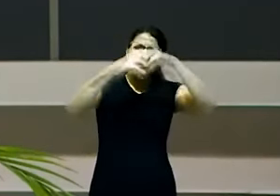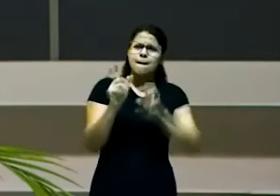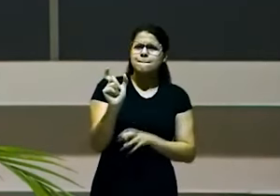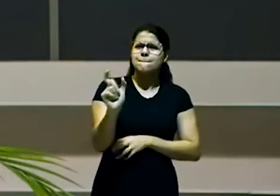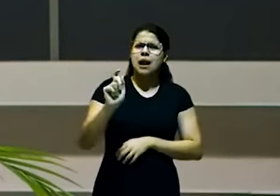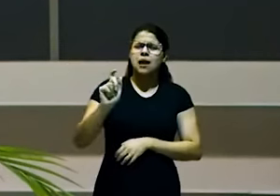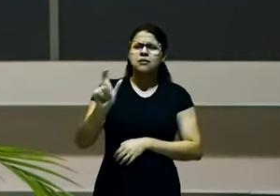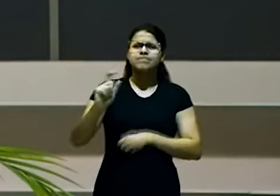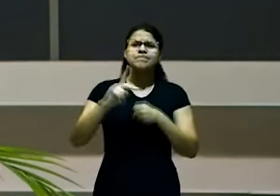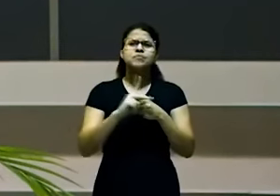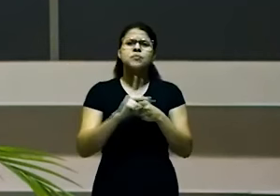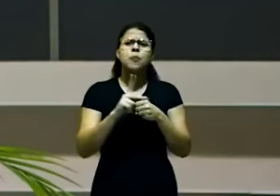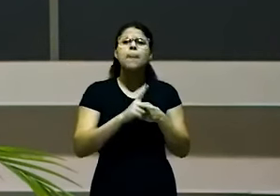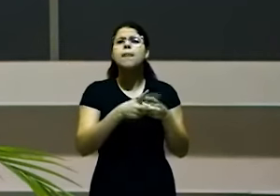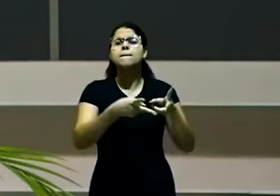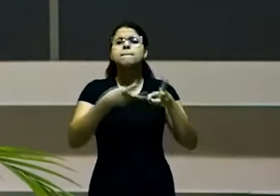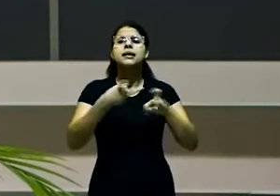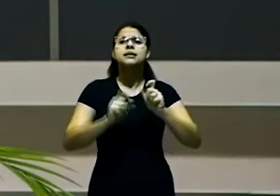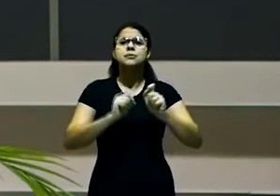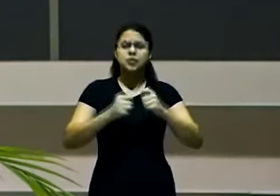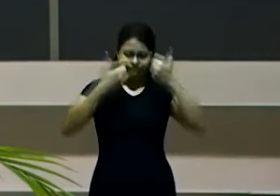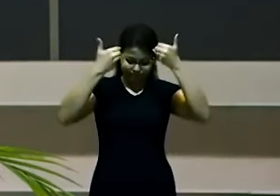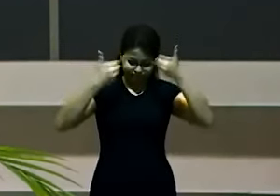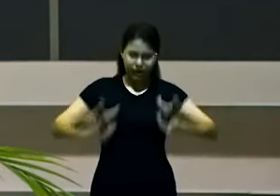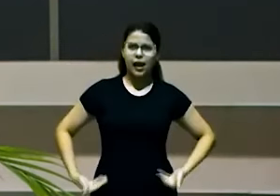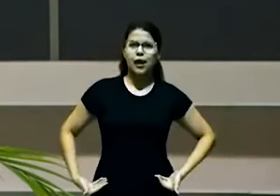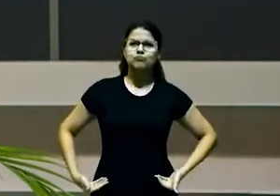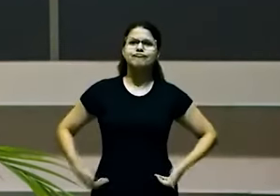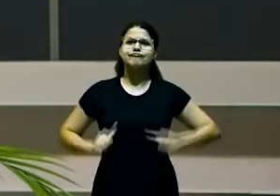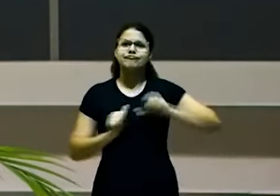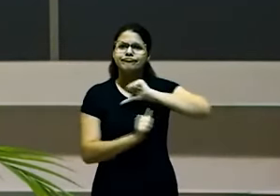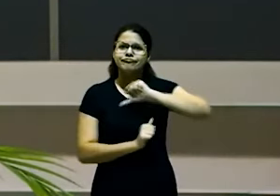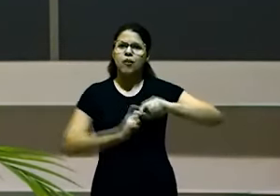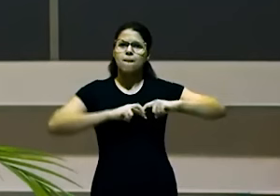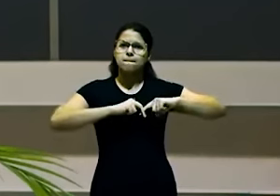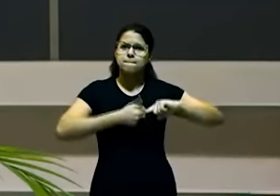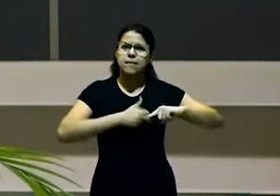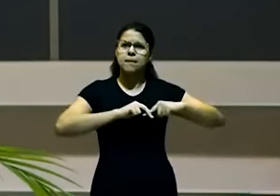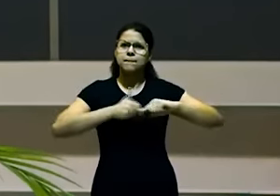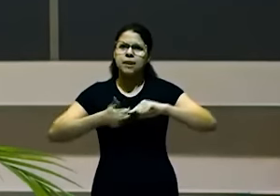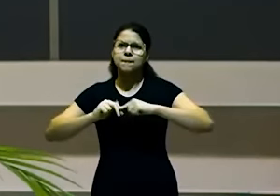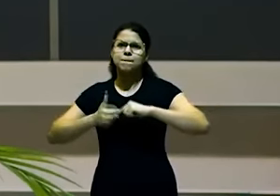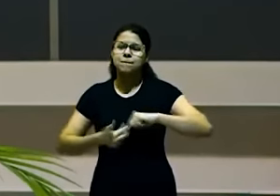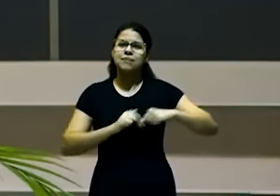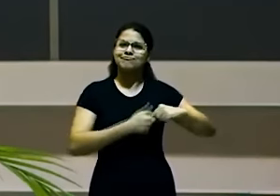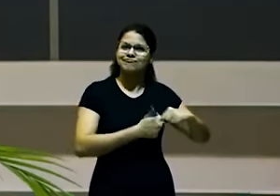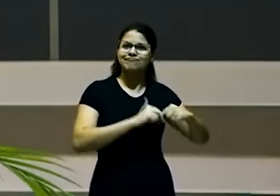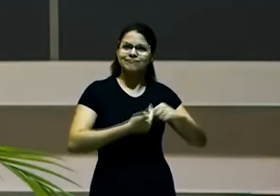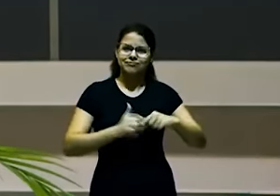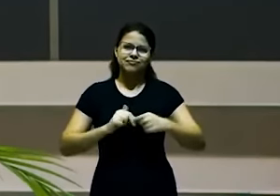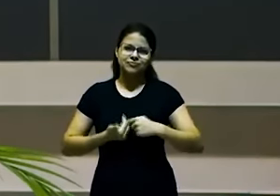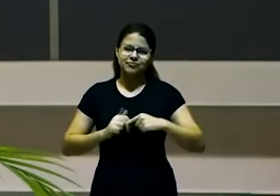eu consigo enxergar a minha vida sendo trabalhada pelo senhor dentro da história